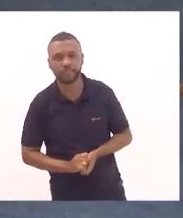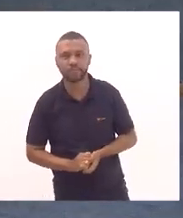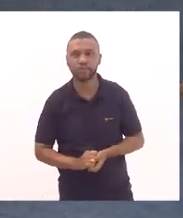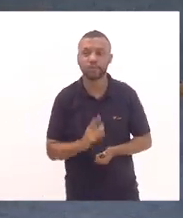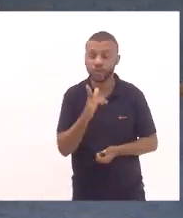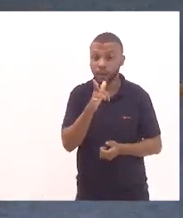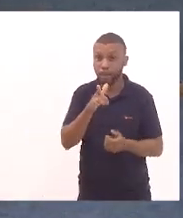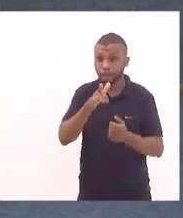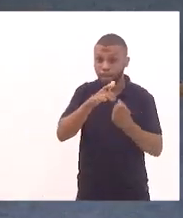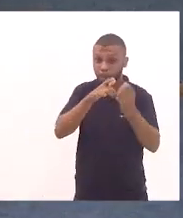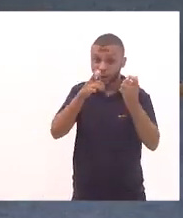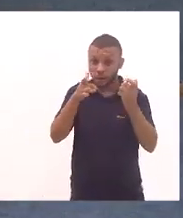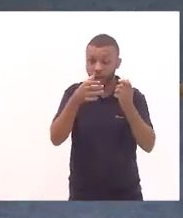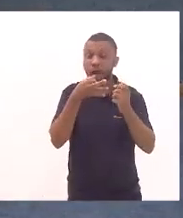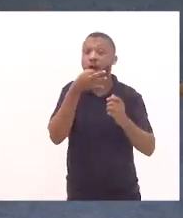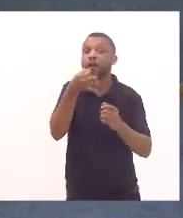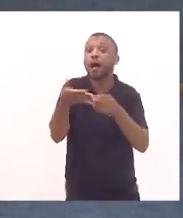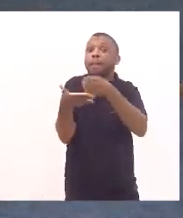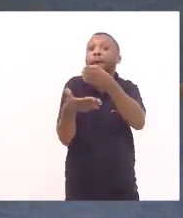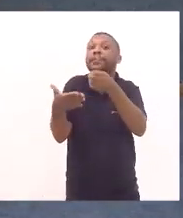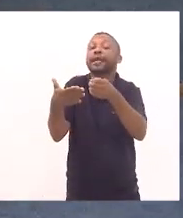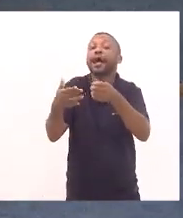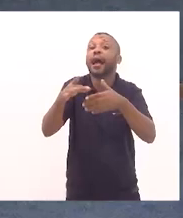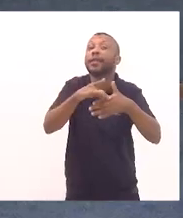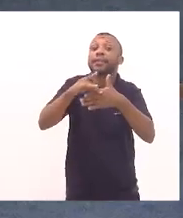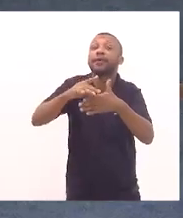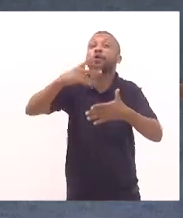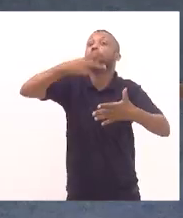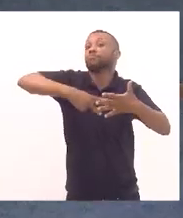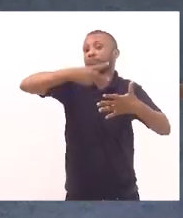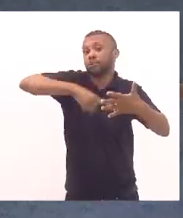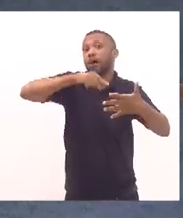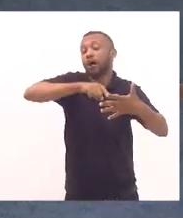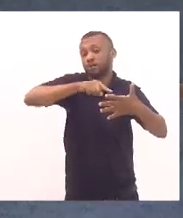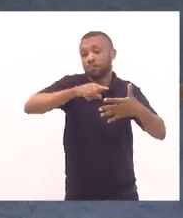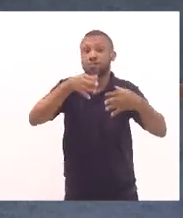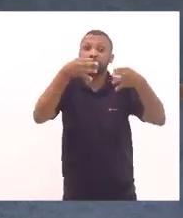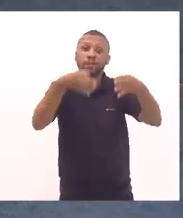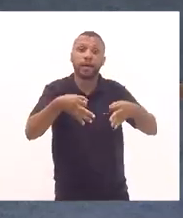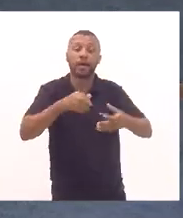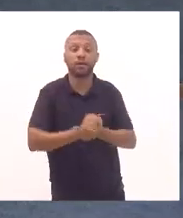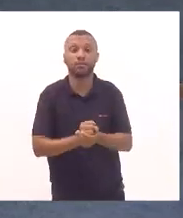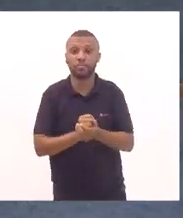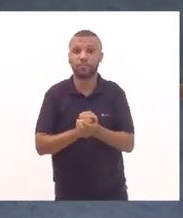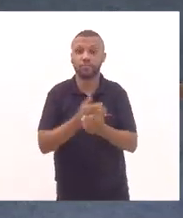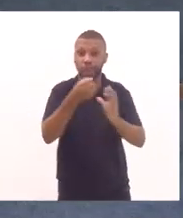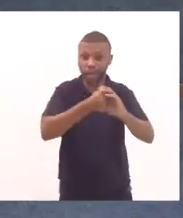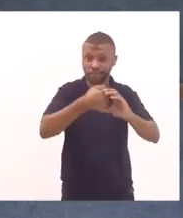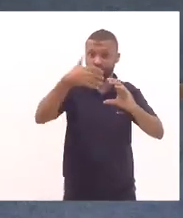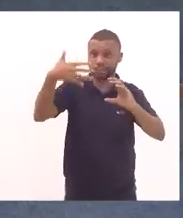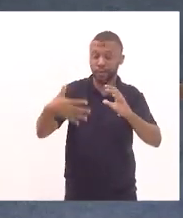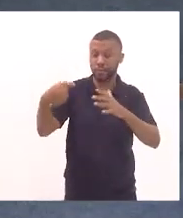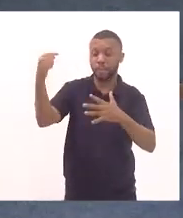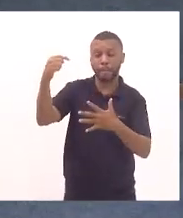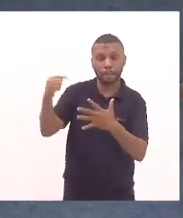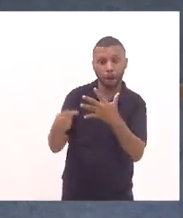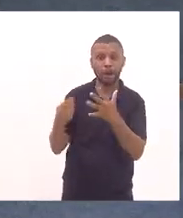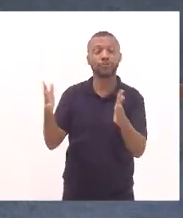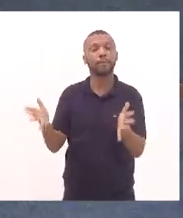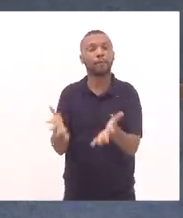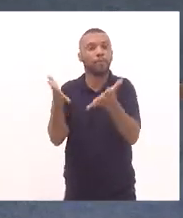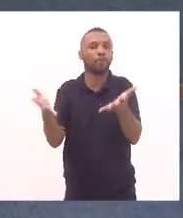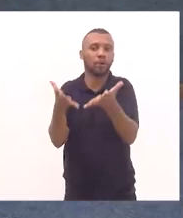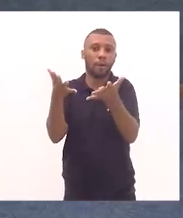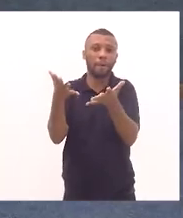O que pondera a liderança do PSOL é absolutamente legítimo. Ampliar os critérios de promoção para além